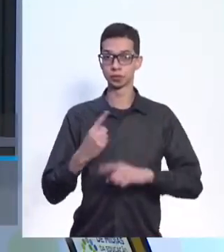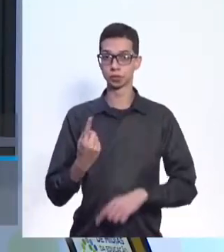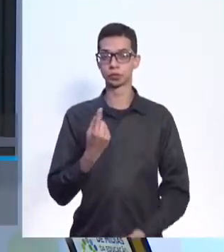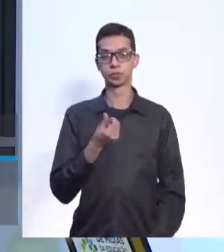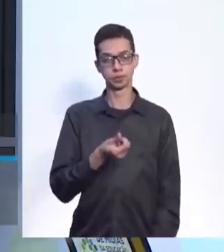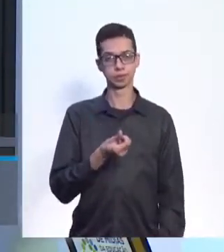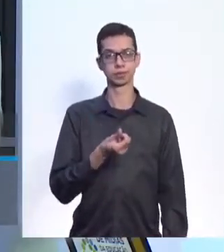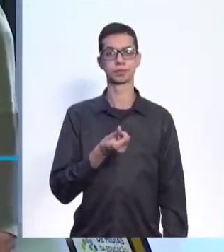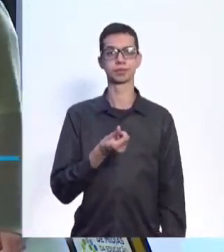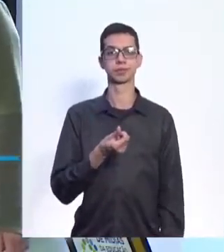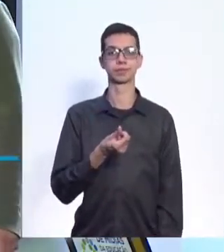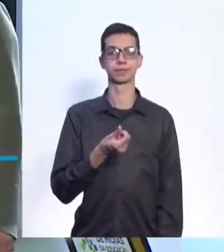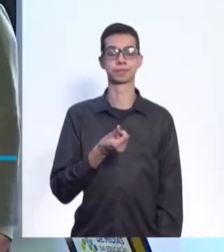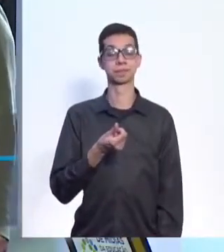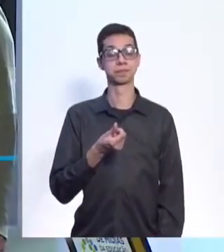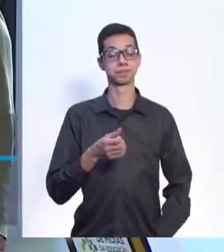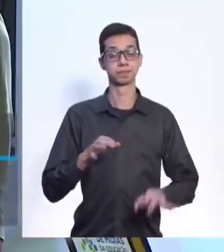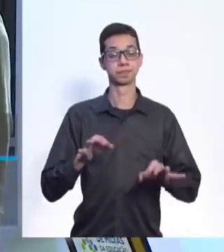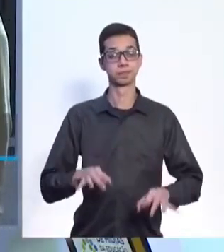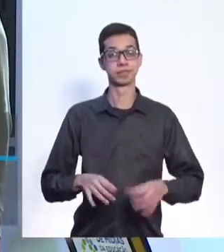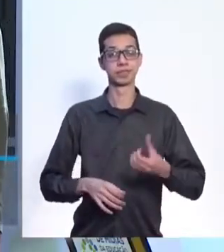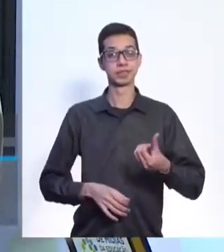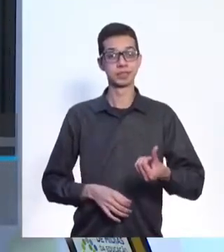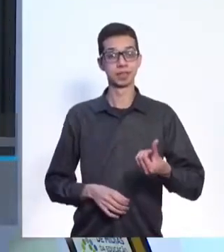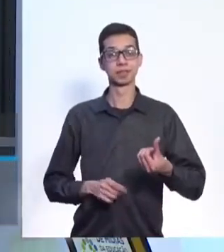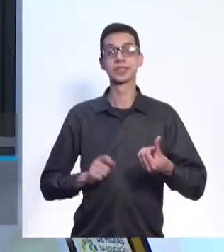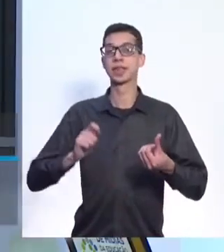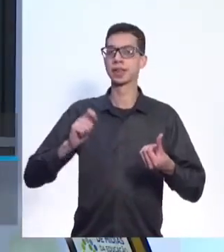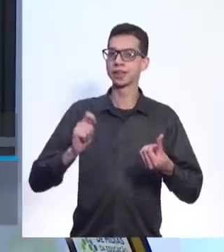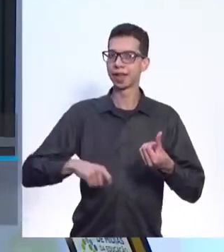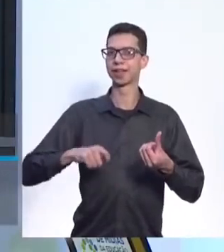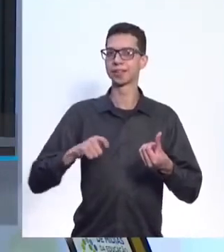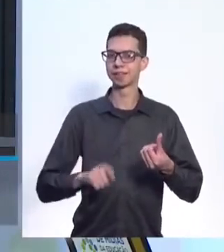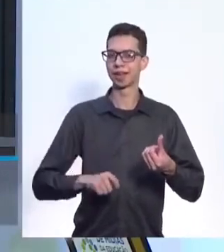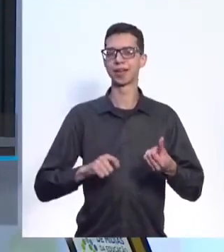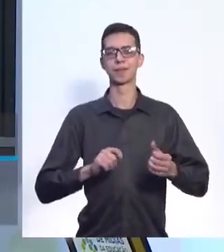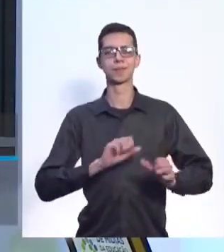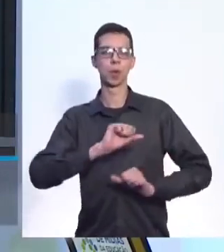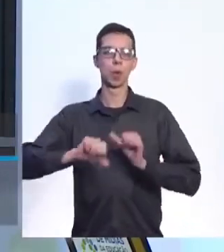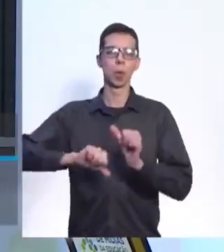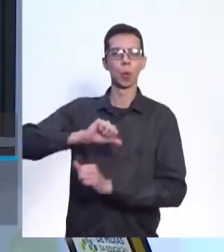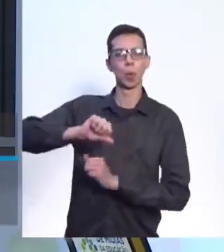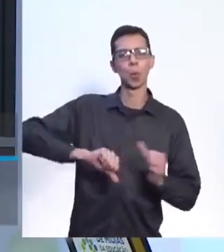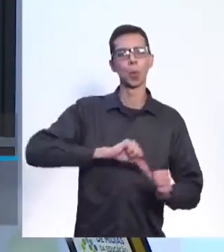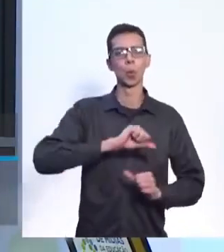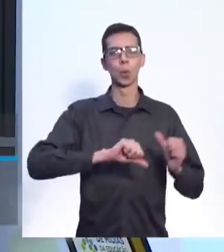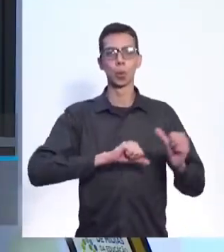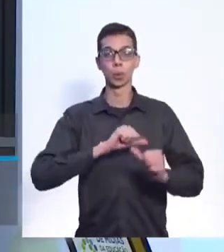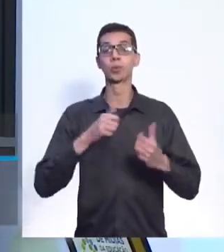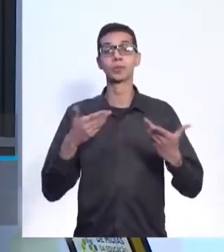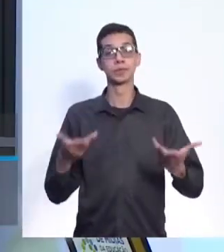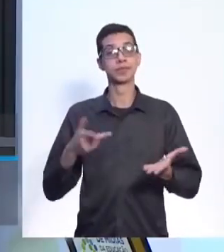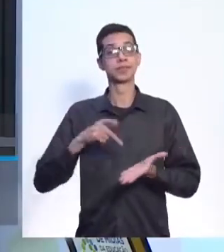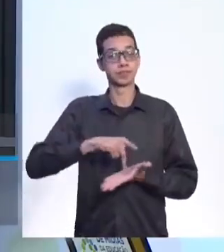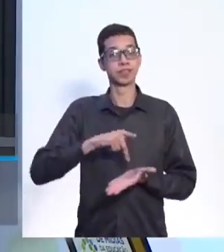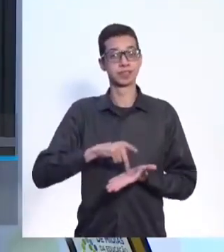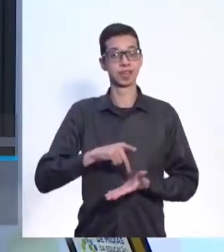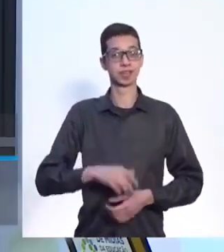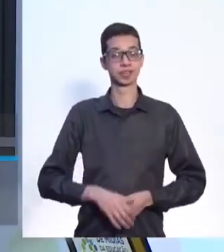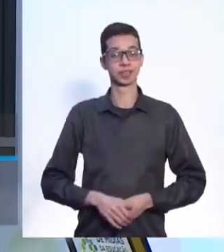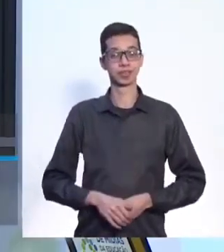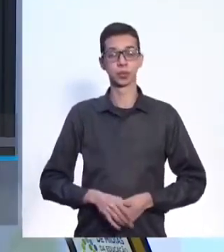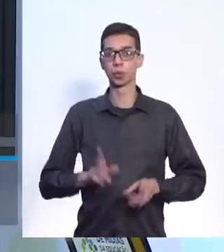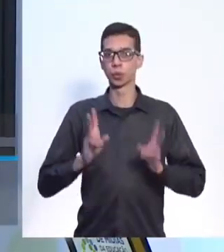6. E nós temos mesmo 6 possibilidades. E isso é uma verdade. Tá? Se eu continuar esse mesmo